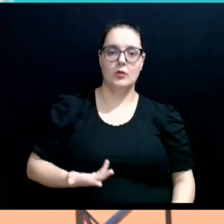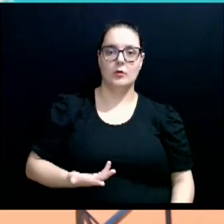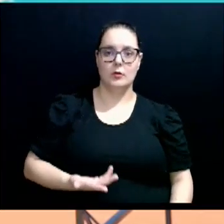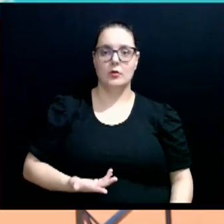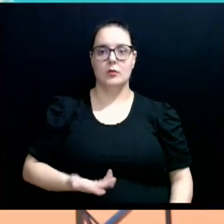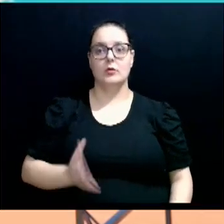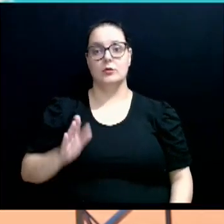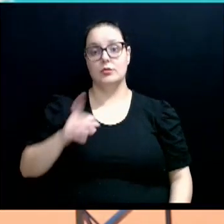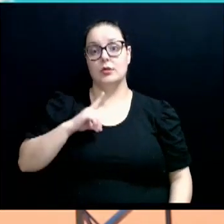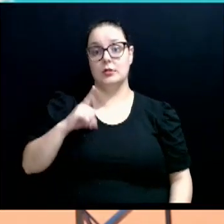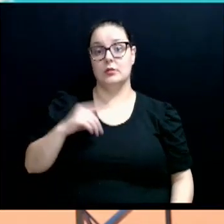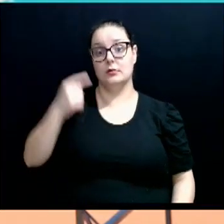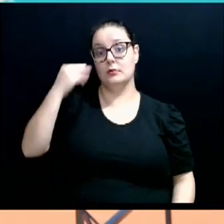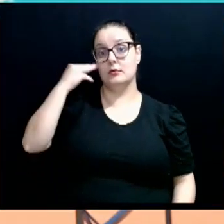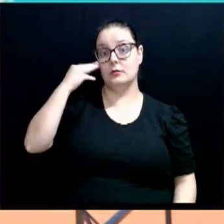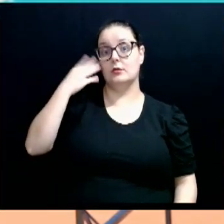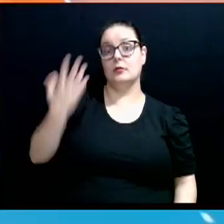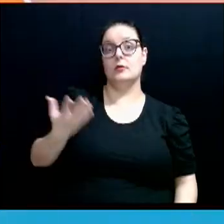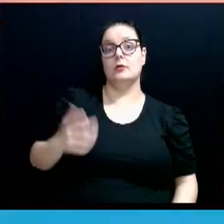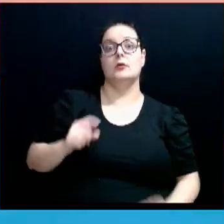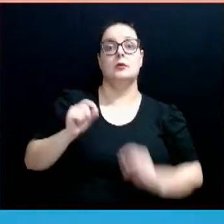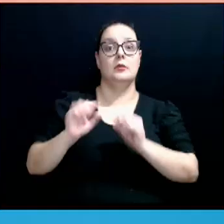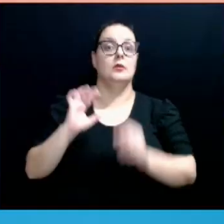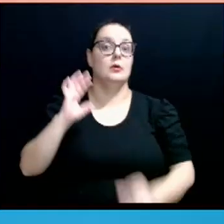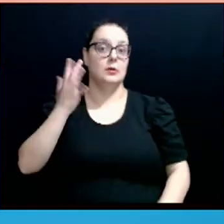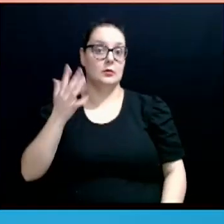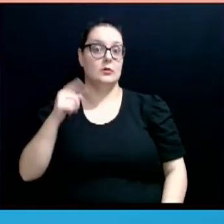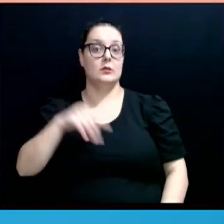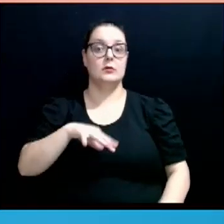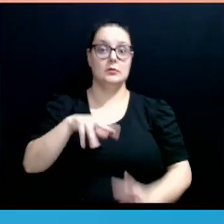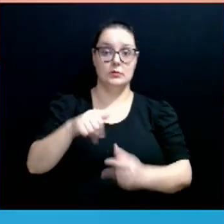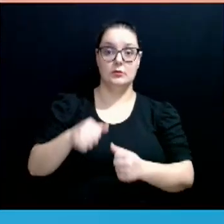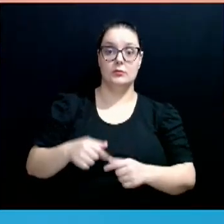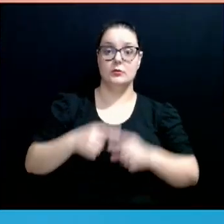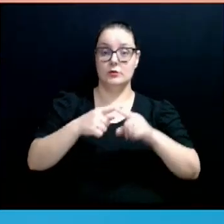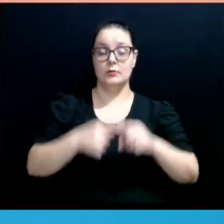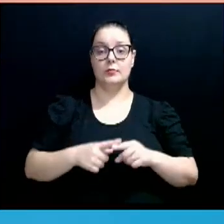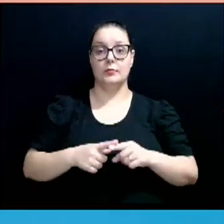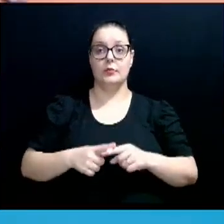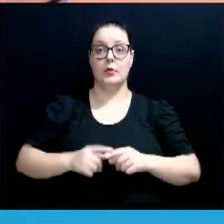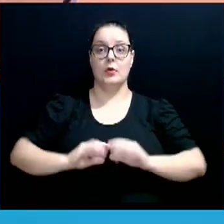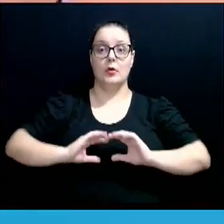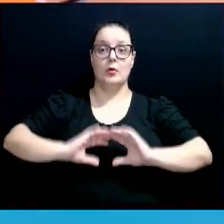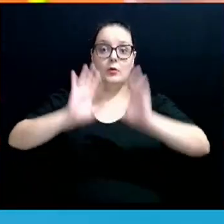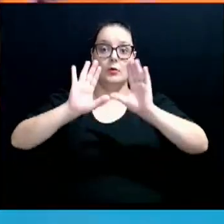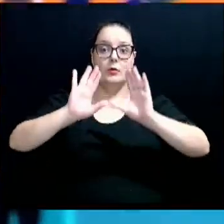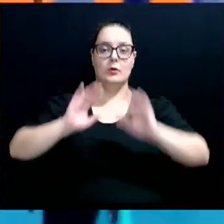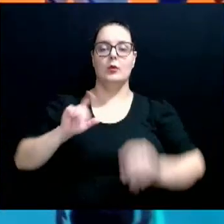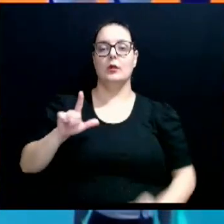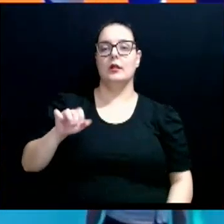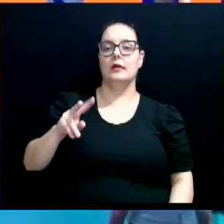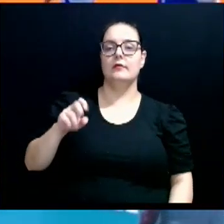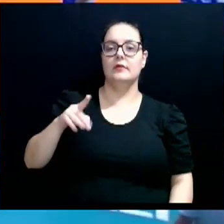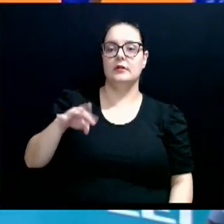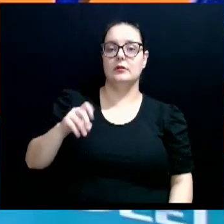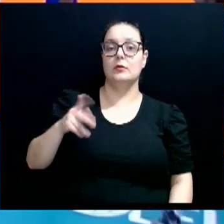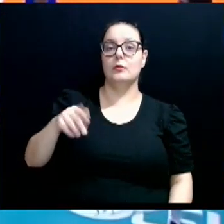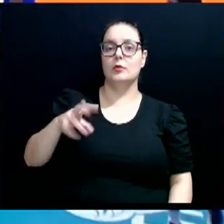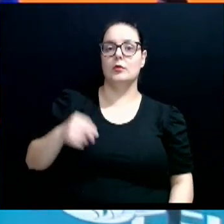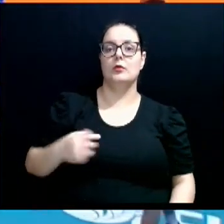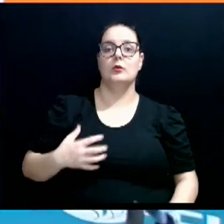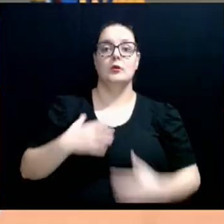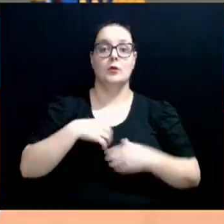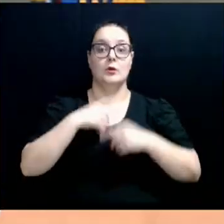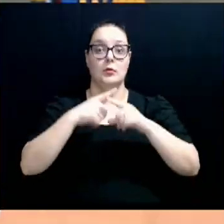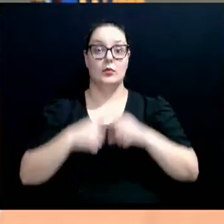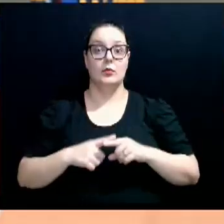nossa mente o que pode acontecer nesse Mundial aí dos times. O levantador Bruninho falou sobre o sentimento de disputar o Mundial de